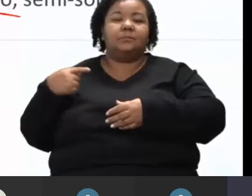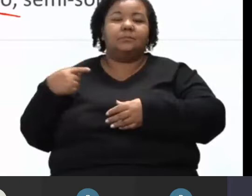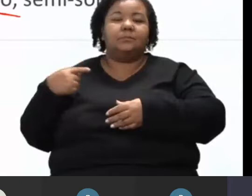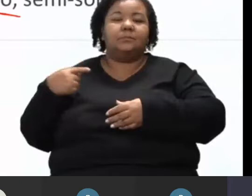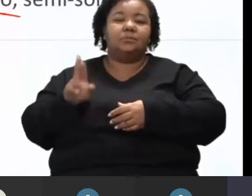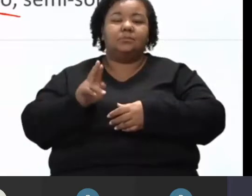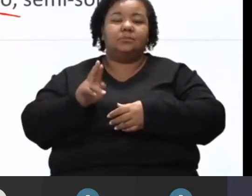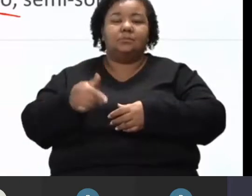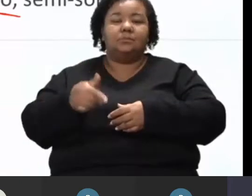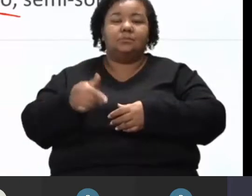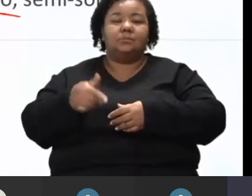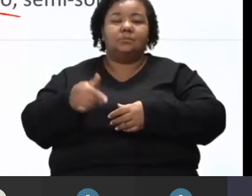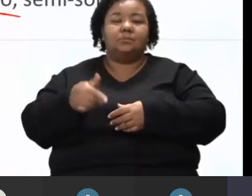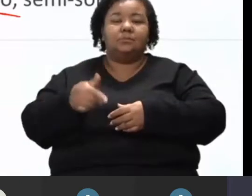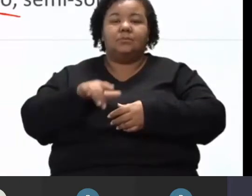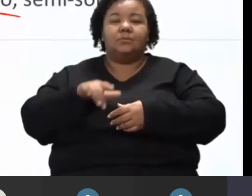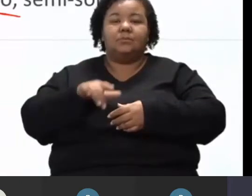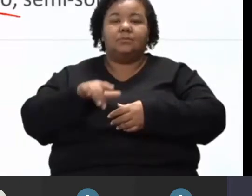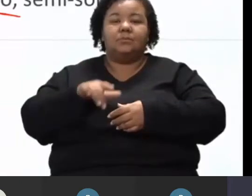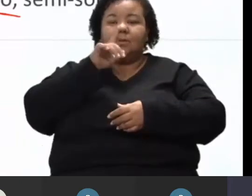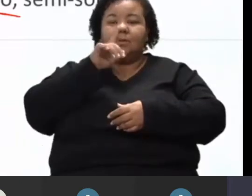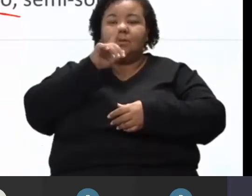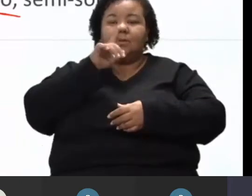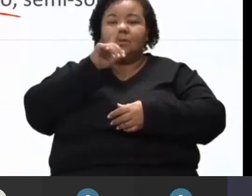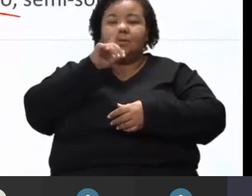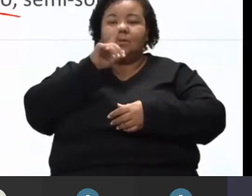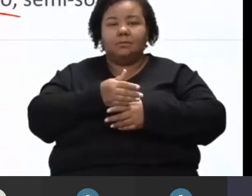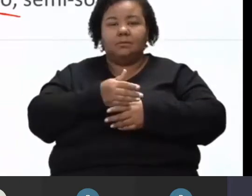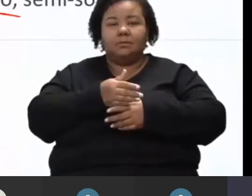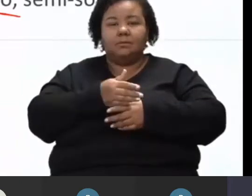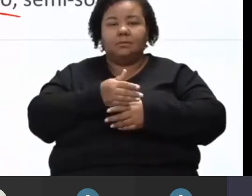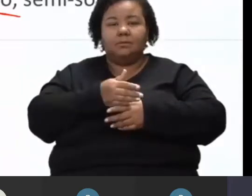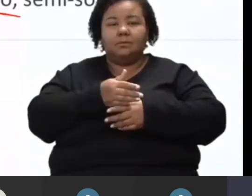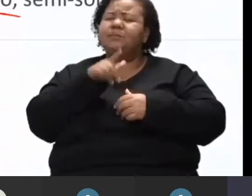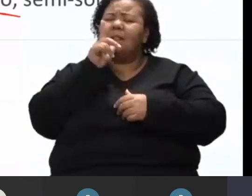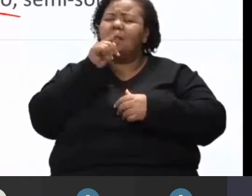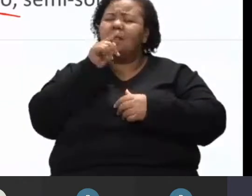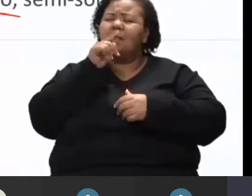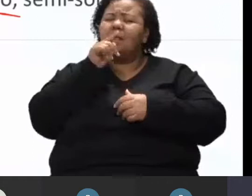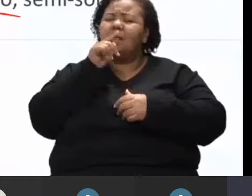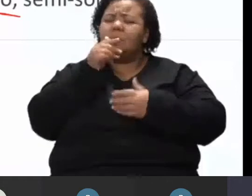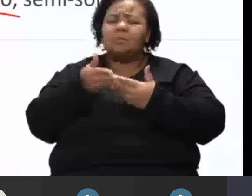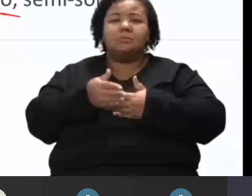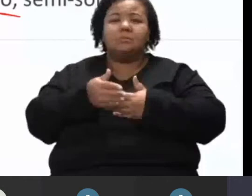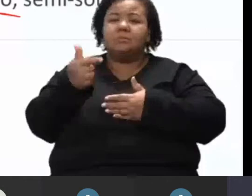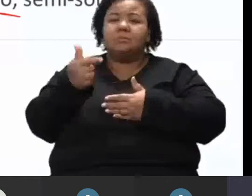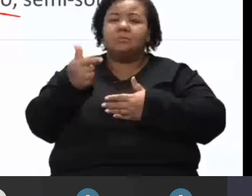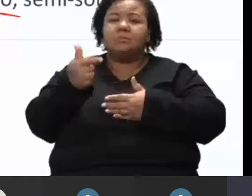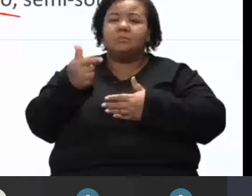meio líquido, um meio de cultura nutritivo líquido. O que é líquido? É quando não tem nenhuma quantidade de